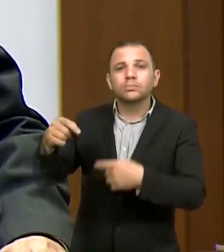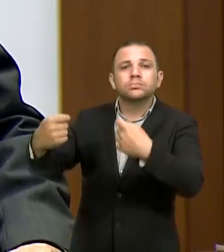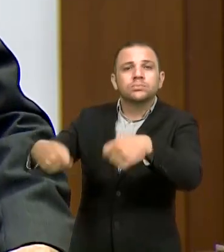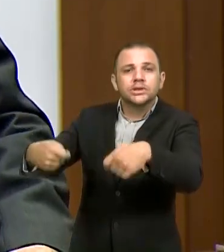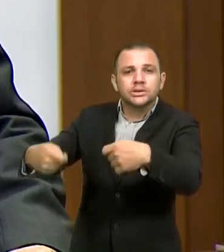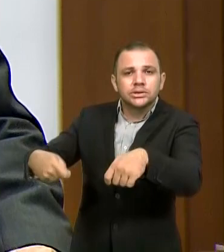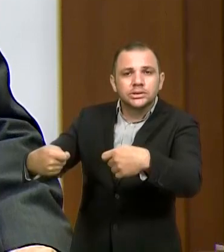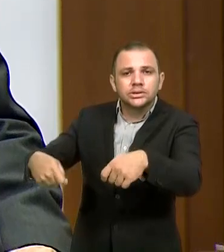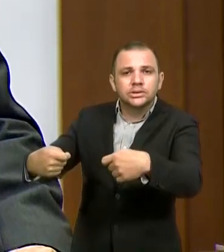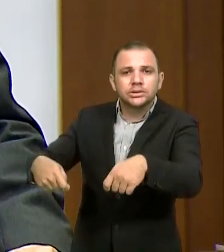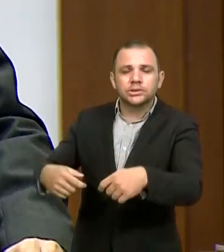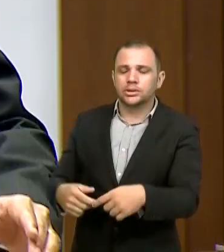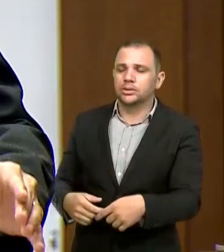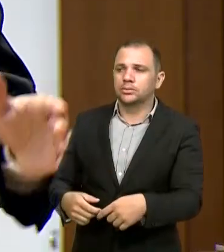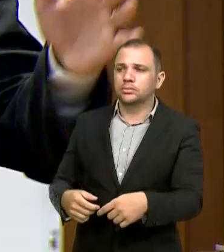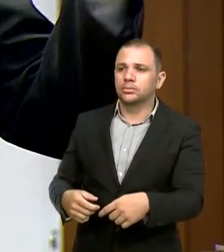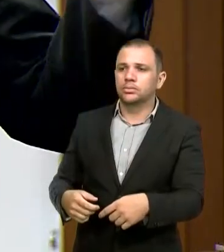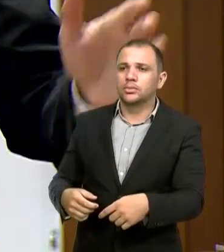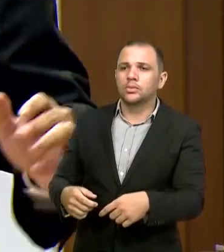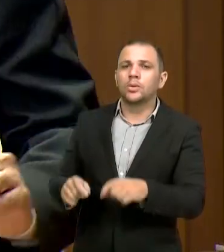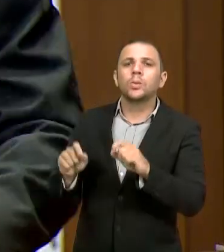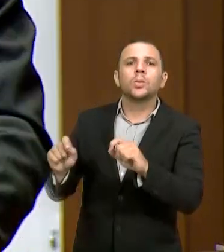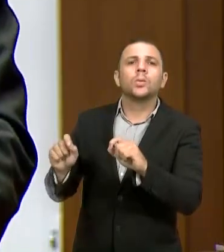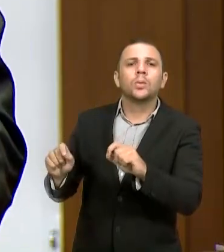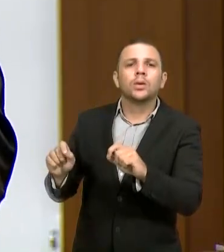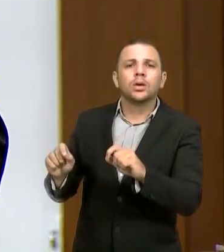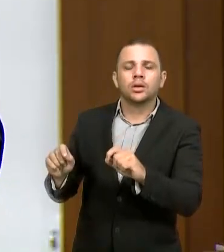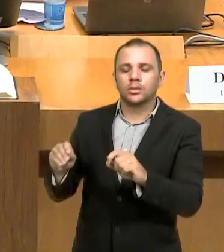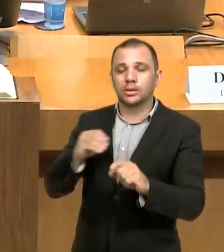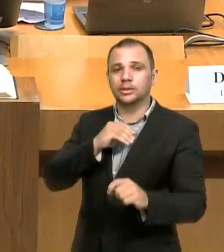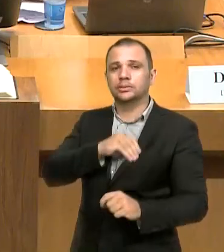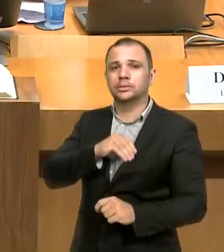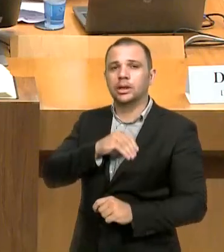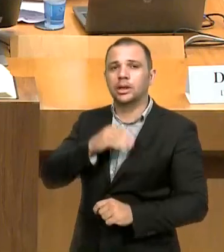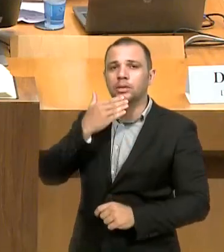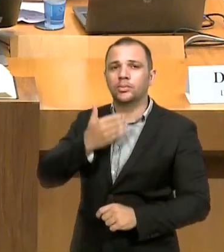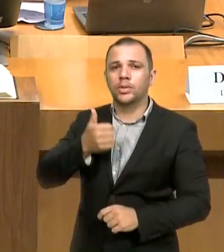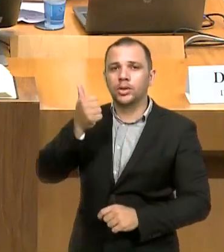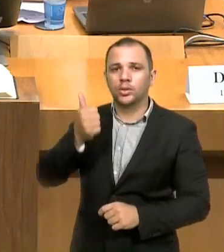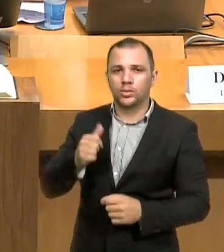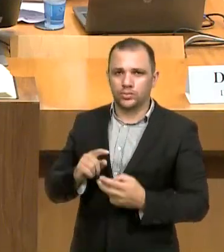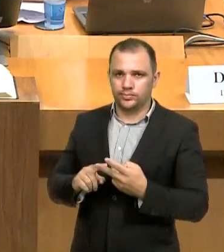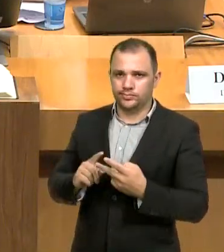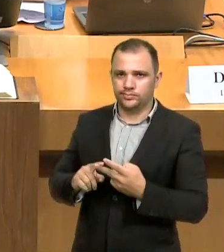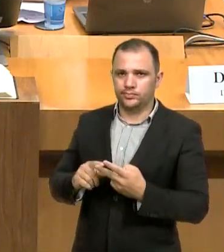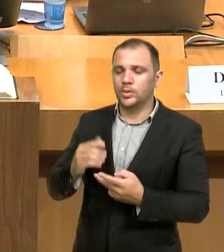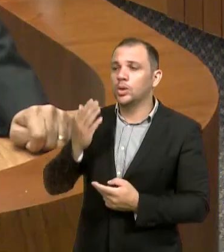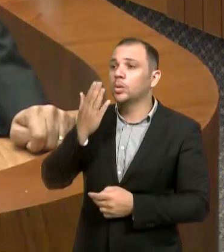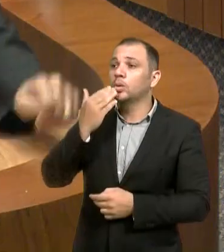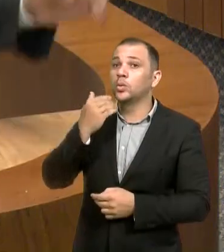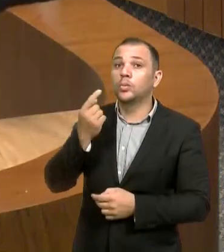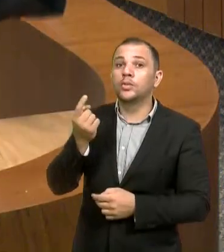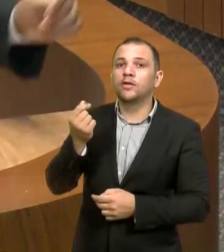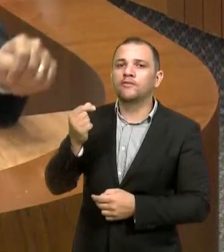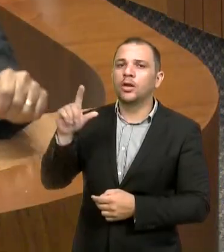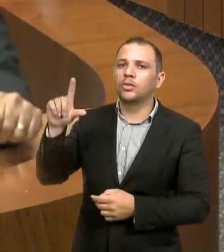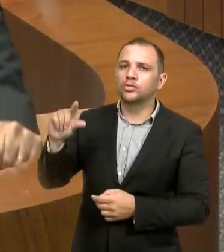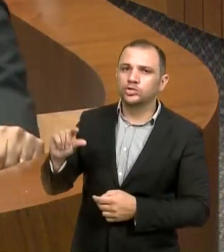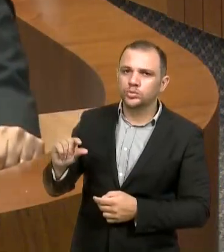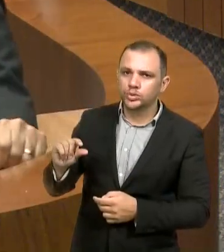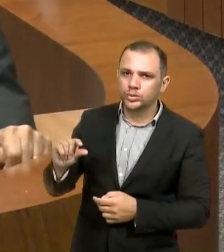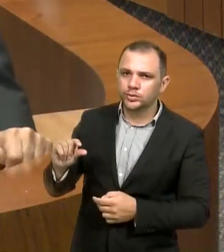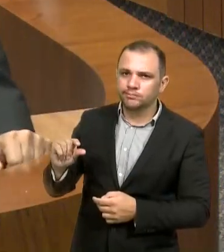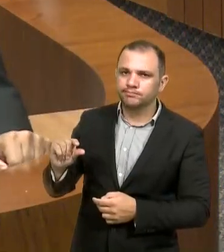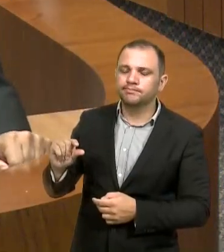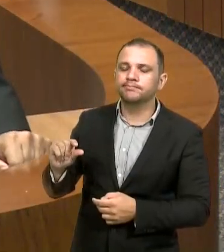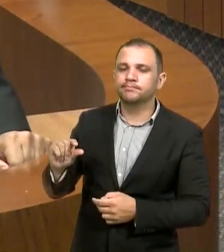precisam é melhor salário, é discutir o preço do alimento, como discutia há pouco